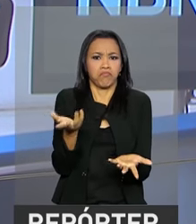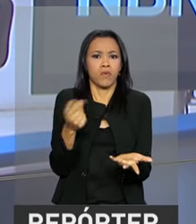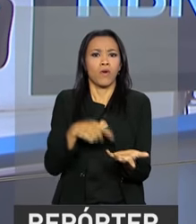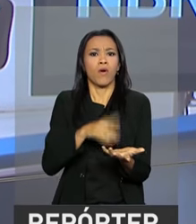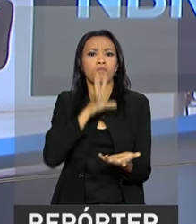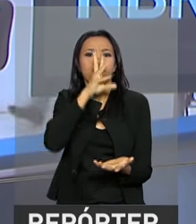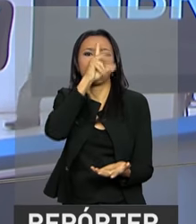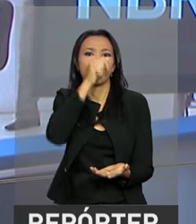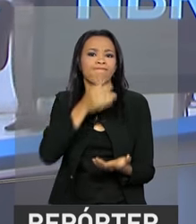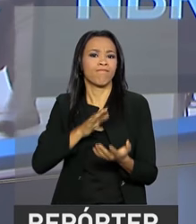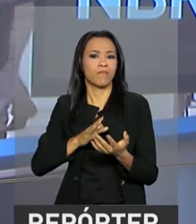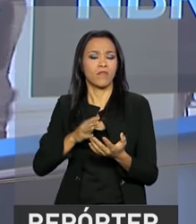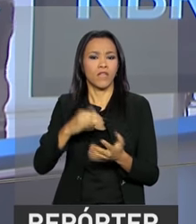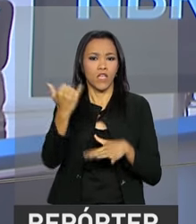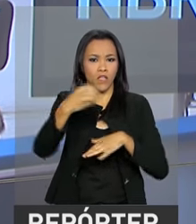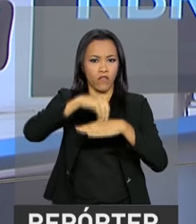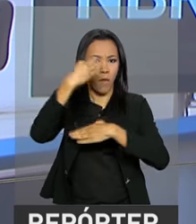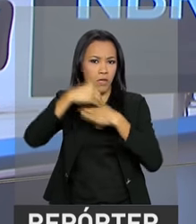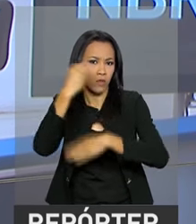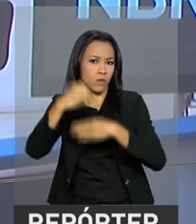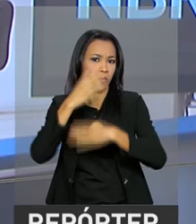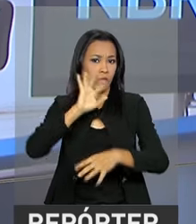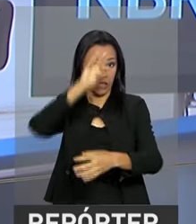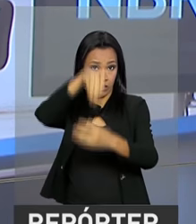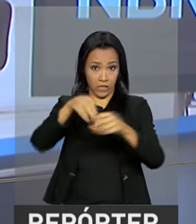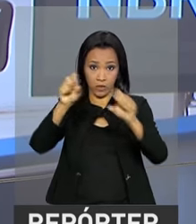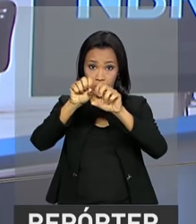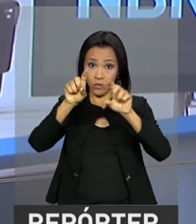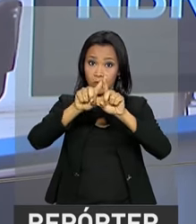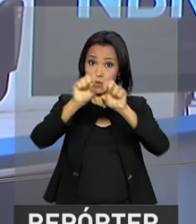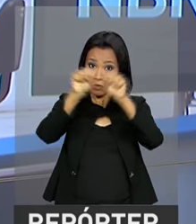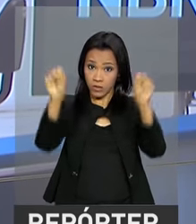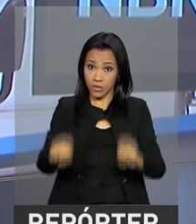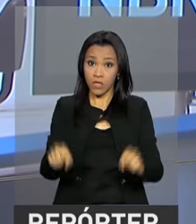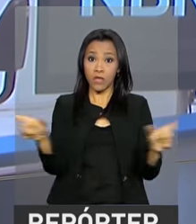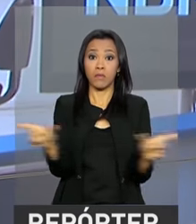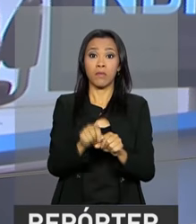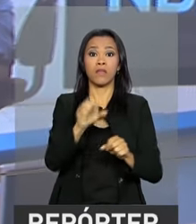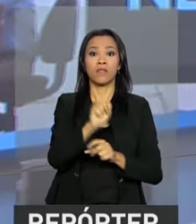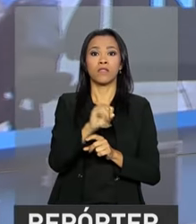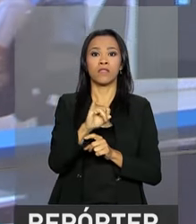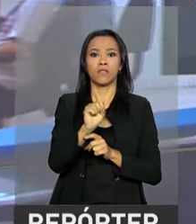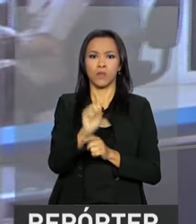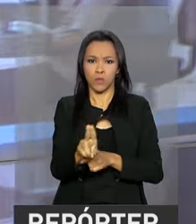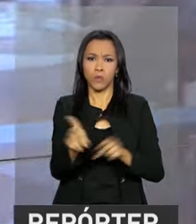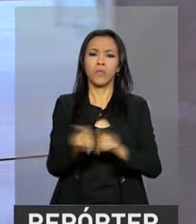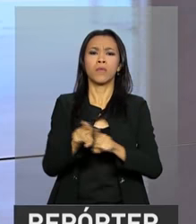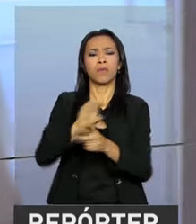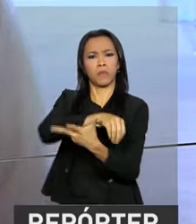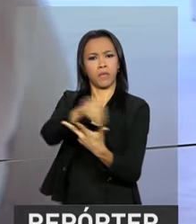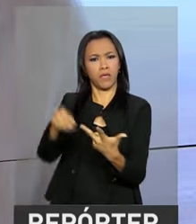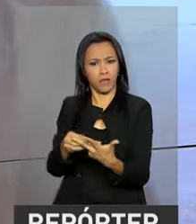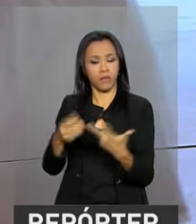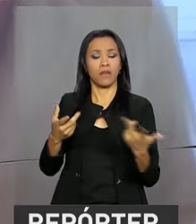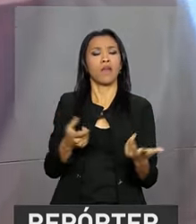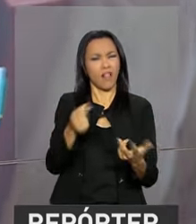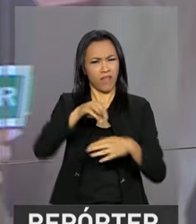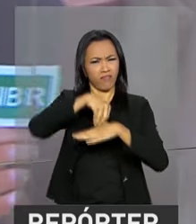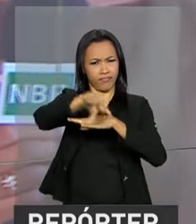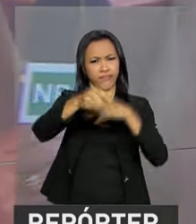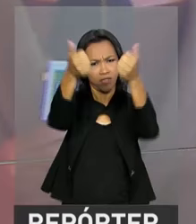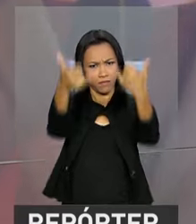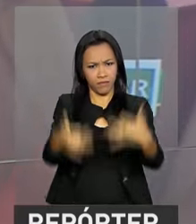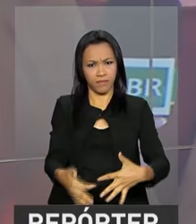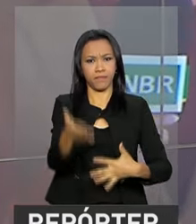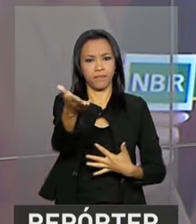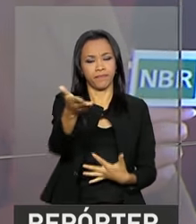aos dados dos estudantes dos sistemas do SISU e do Enem. Vamos conversar com a repórter Mara Knupp. Ao vivo ela tem as informações para a gente lá do